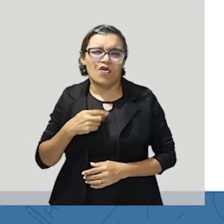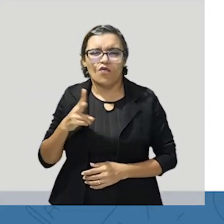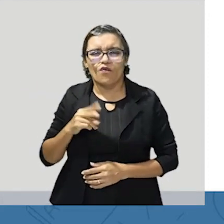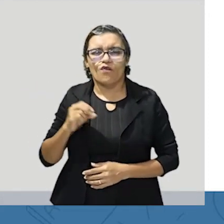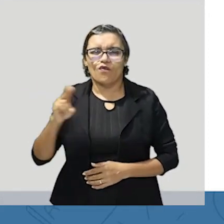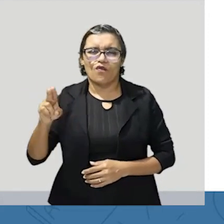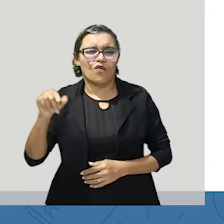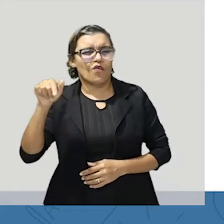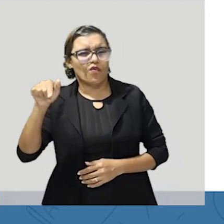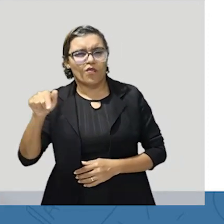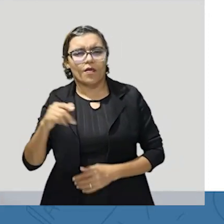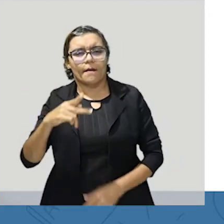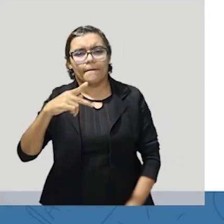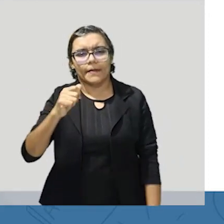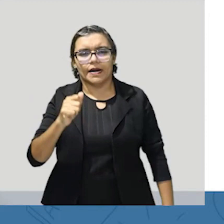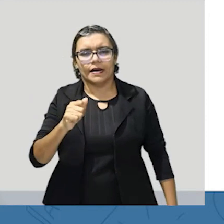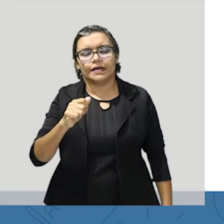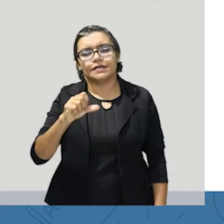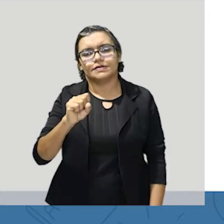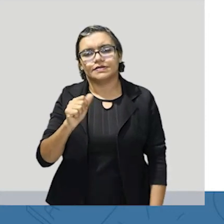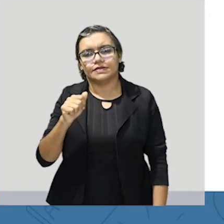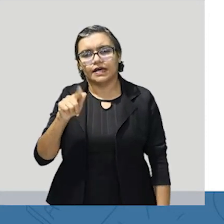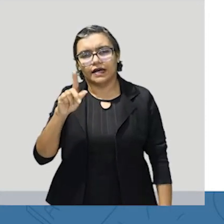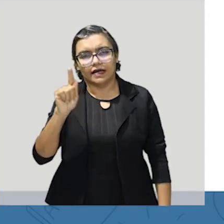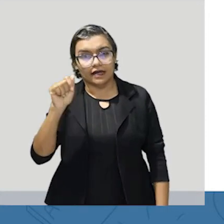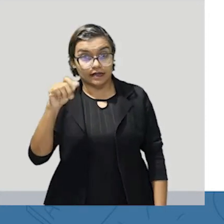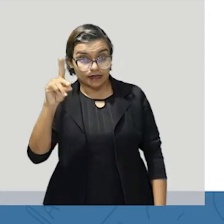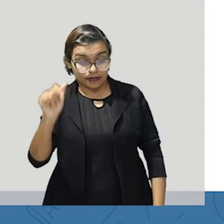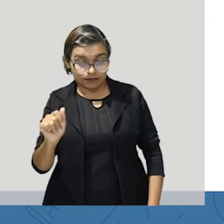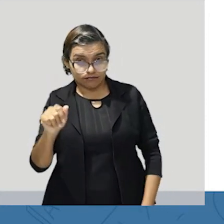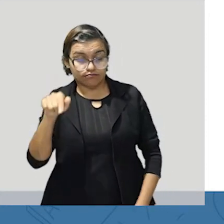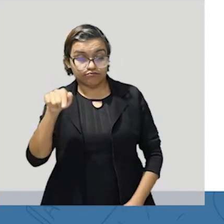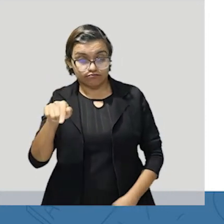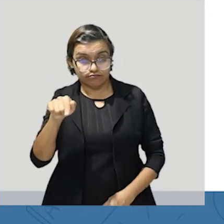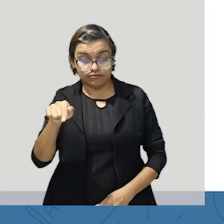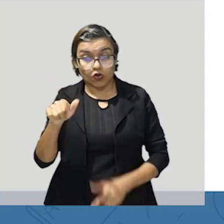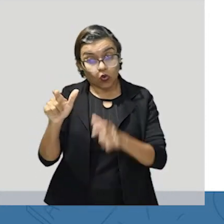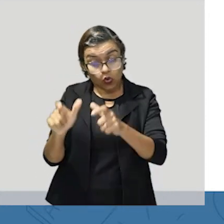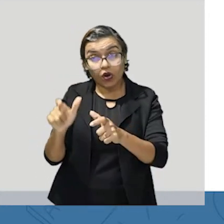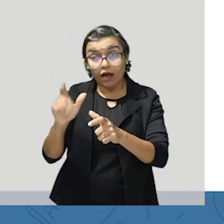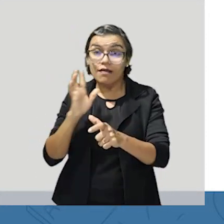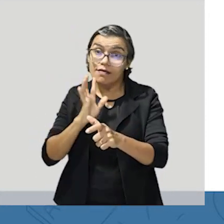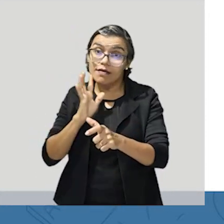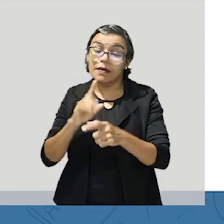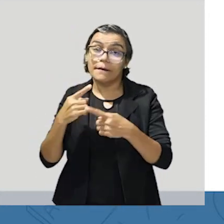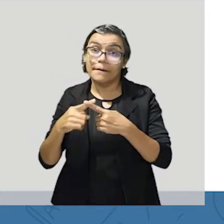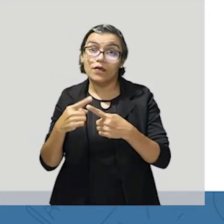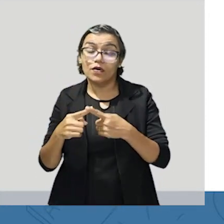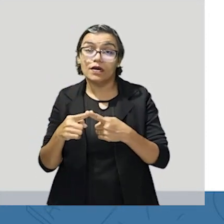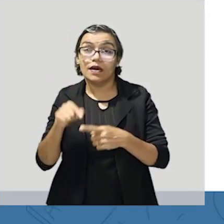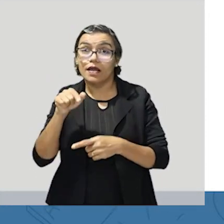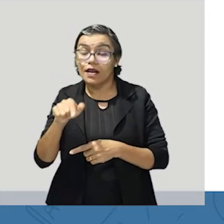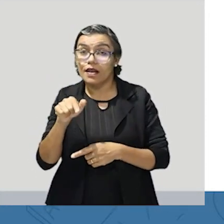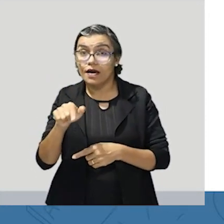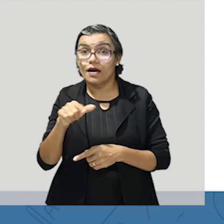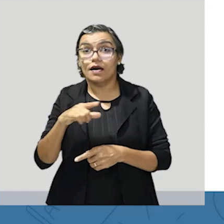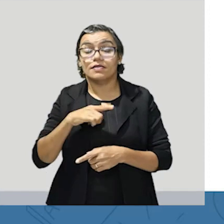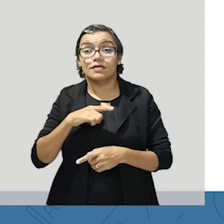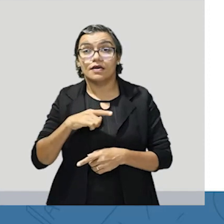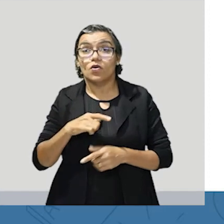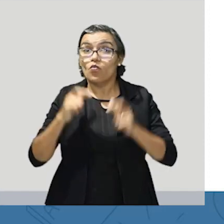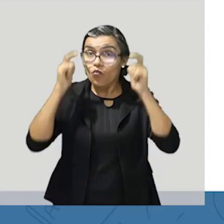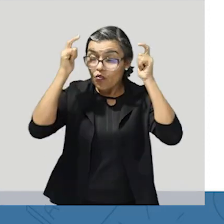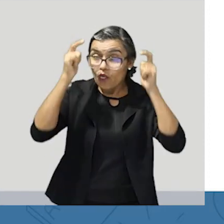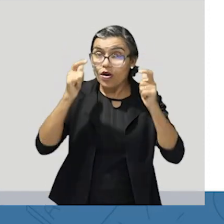parar é um lugar legal porque lá e passar o eu lírico é amigo do Rei quer dizer amigo de